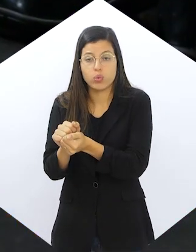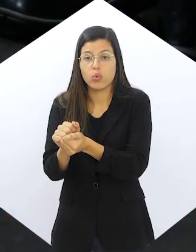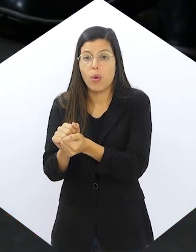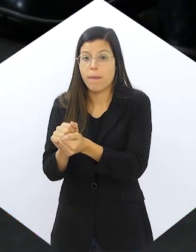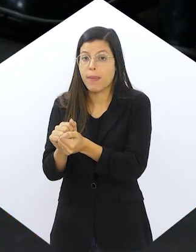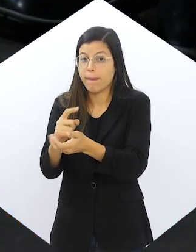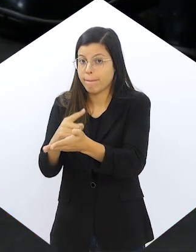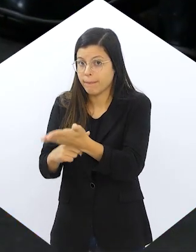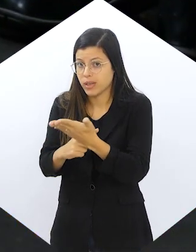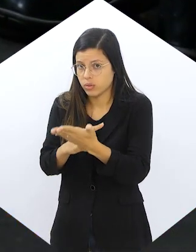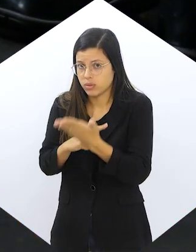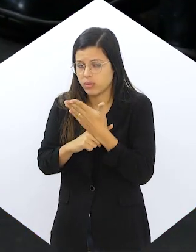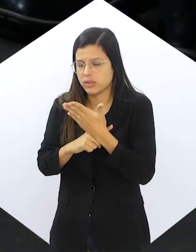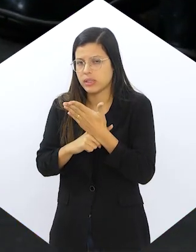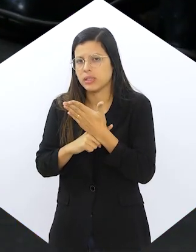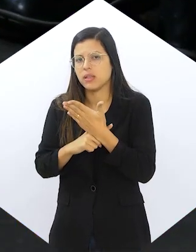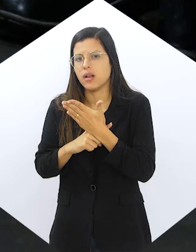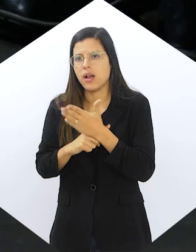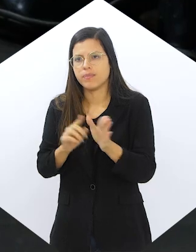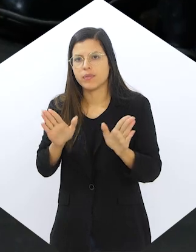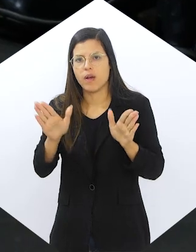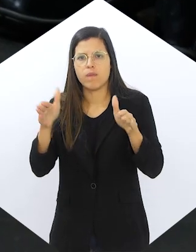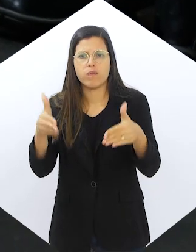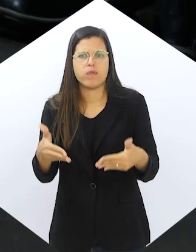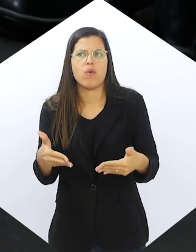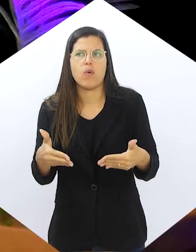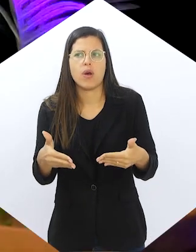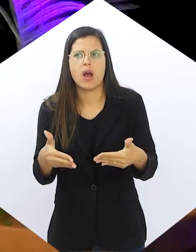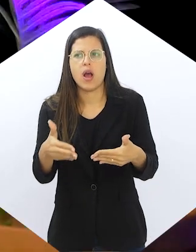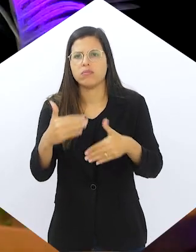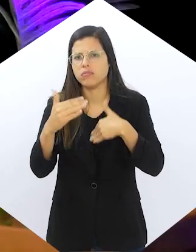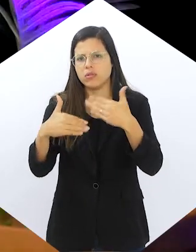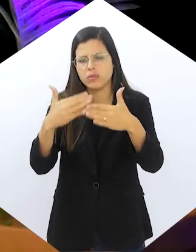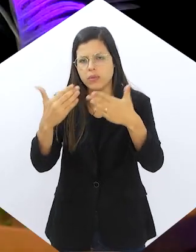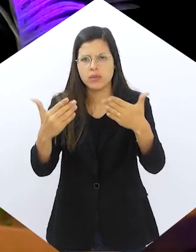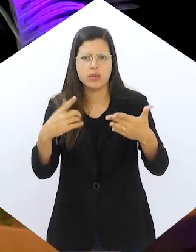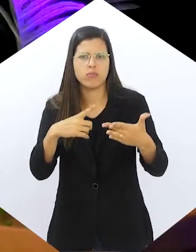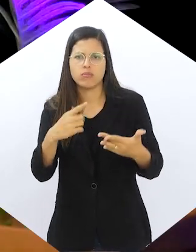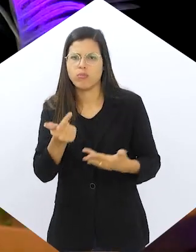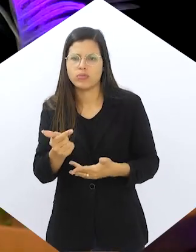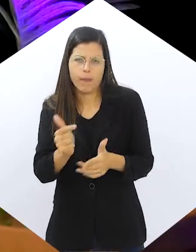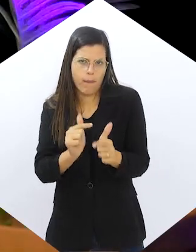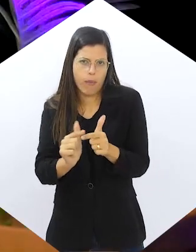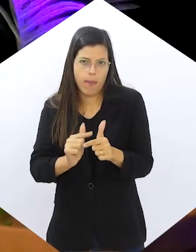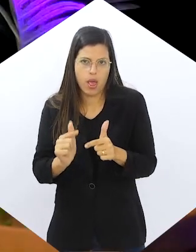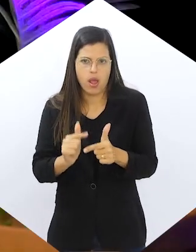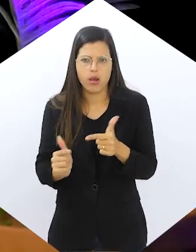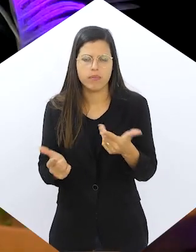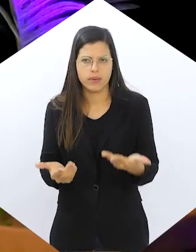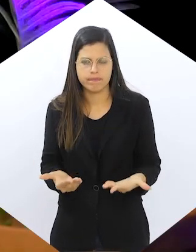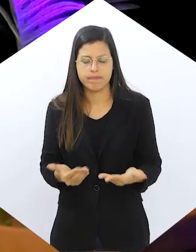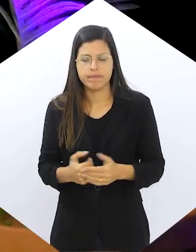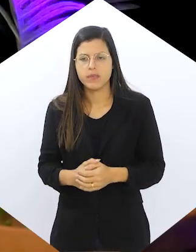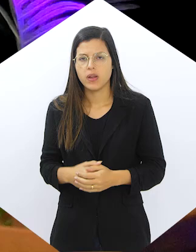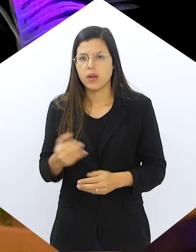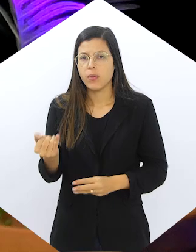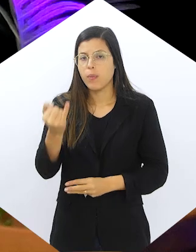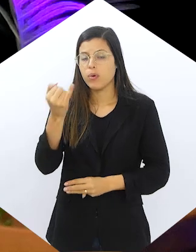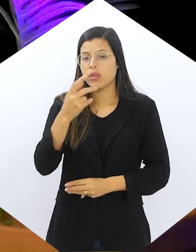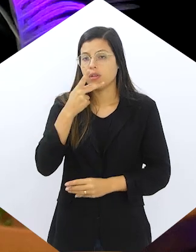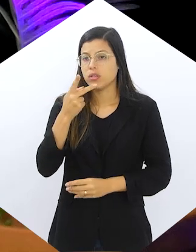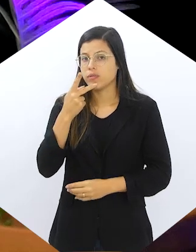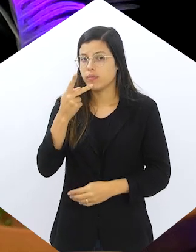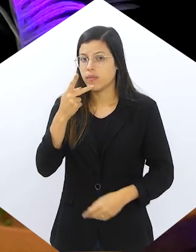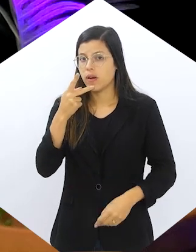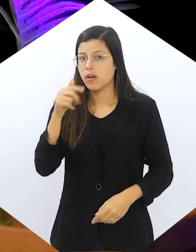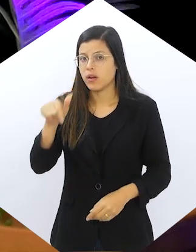me ajudar a me centralizar, a não desenvolver, a não ter uma crise. E é importante a gente até